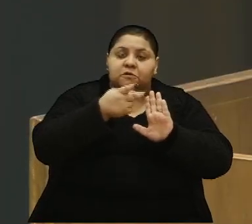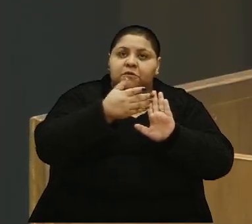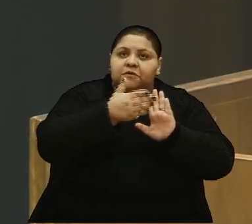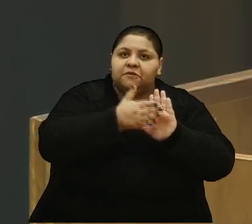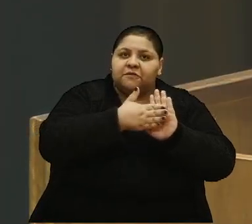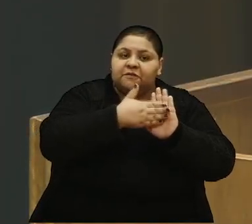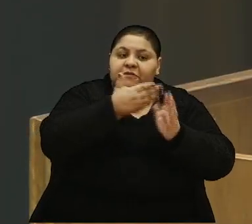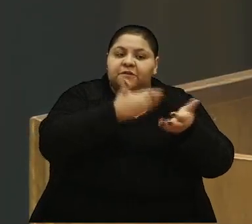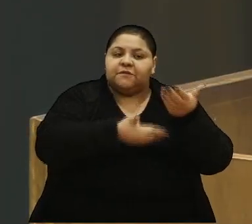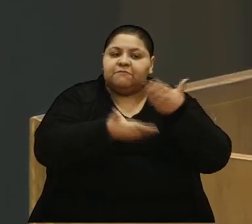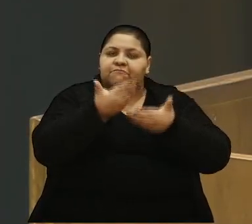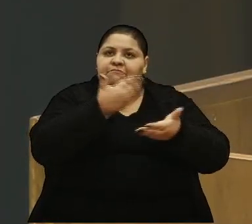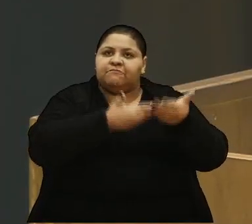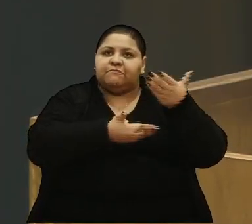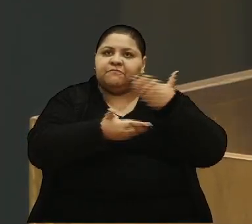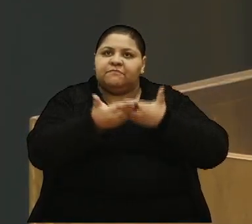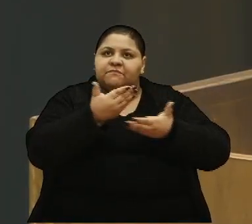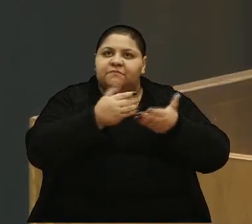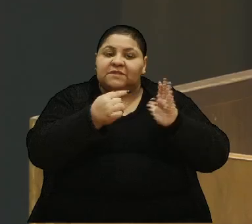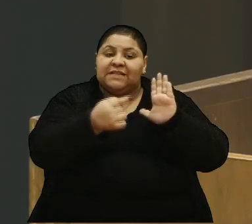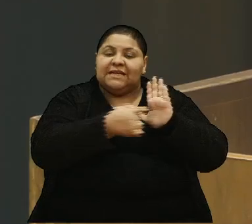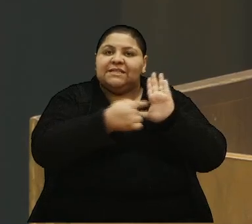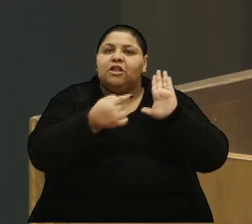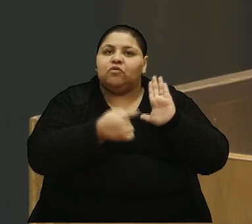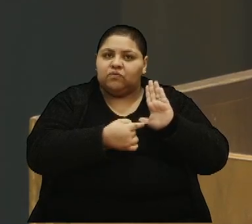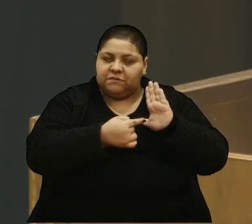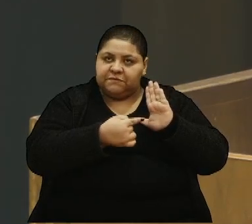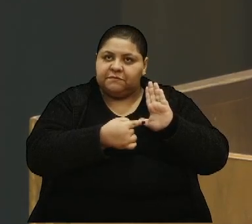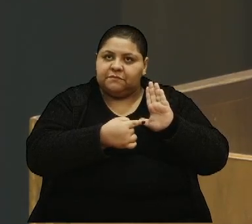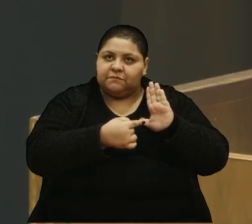de atendimento nas denúncias,